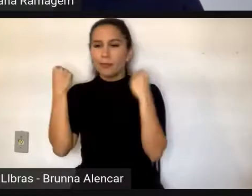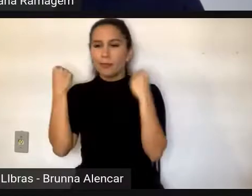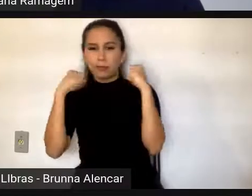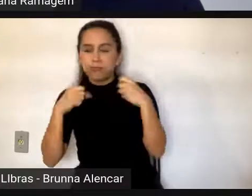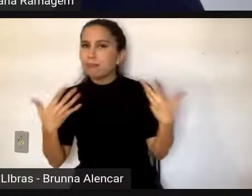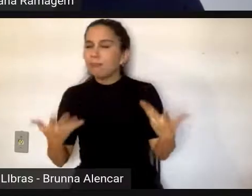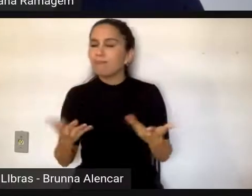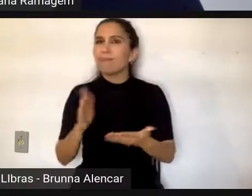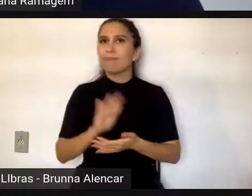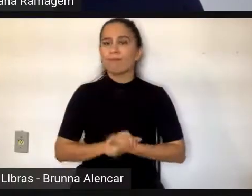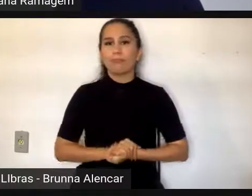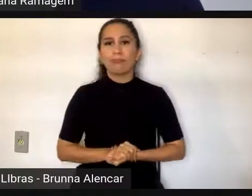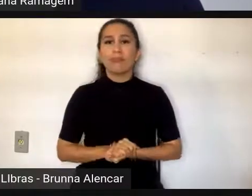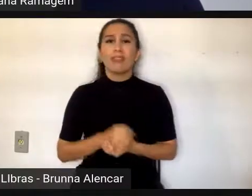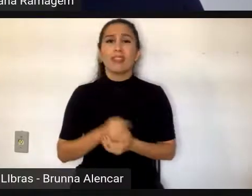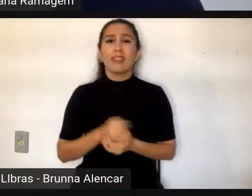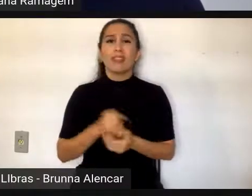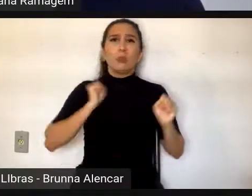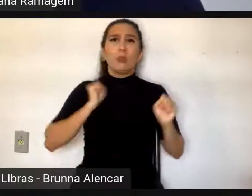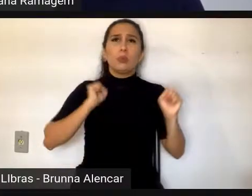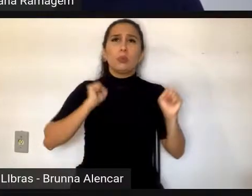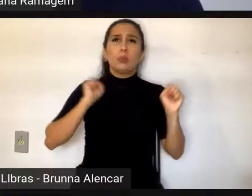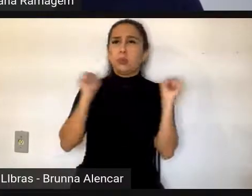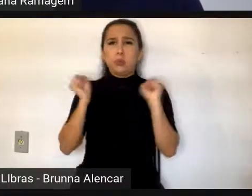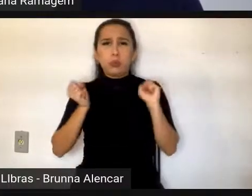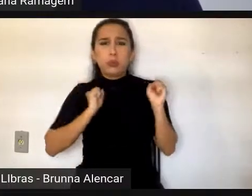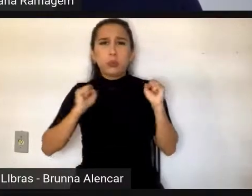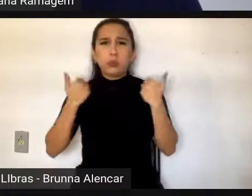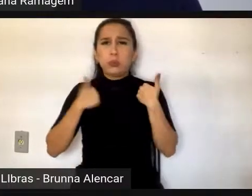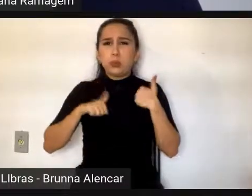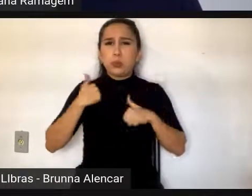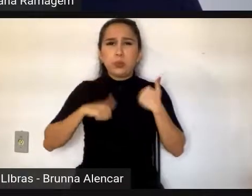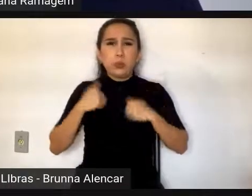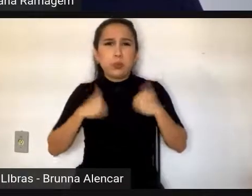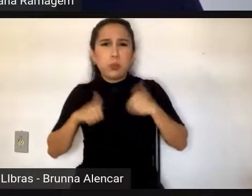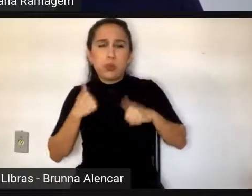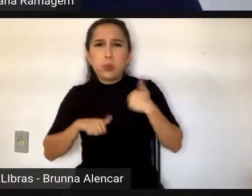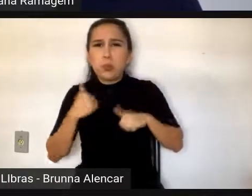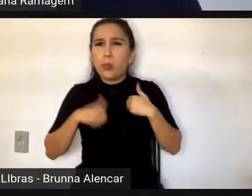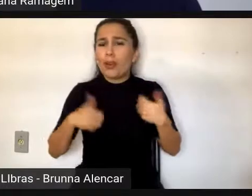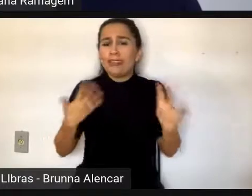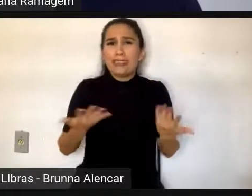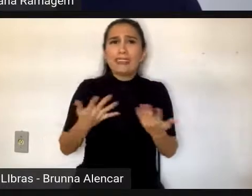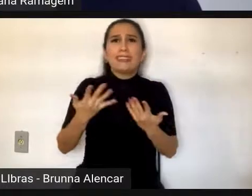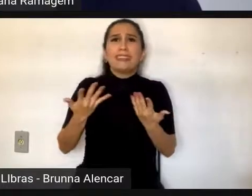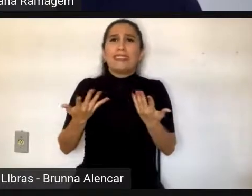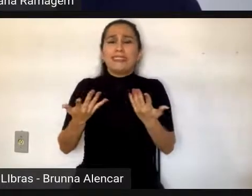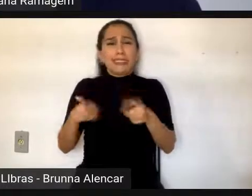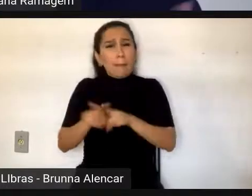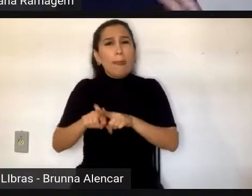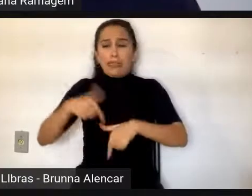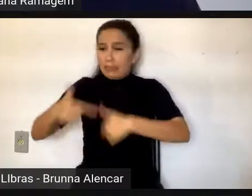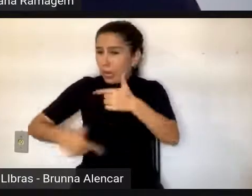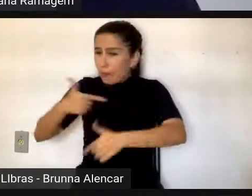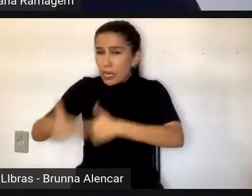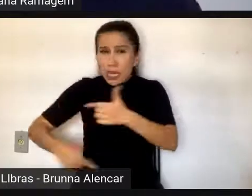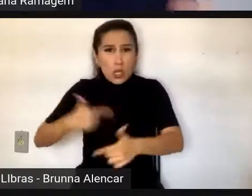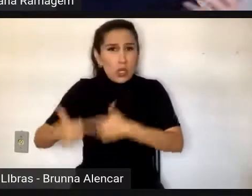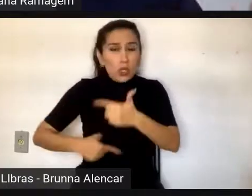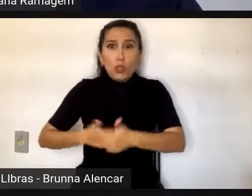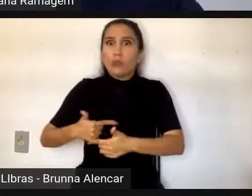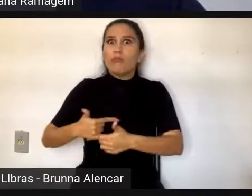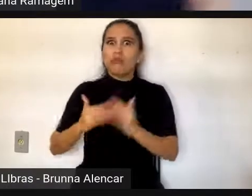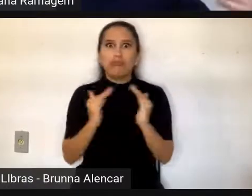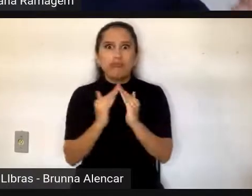excesso de ansiedade, ou até mesmo de atividades domésticas também, né? A gente tem que pensar que existem várias